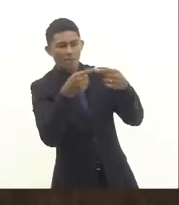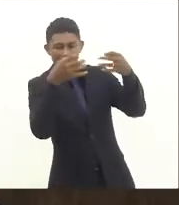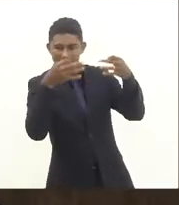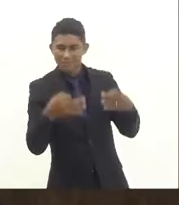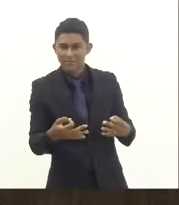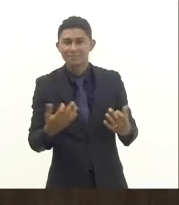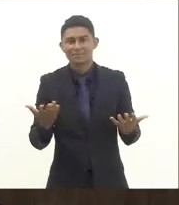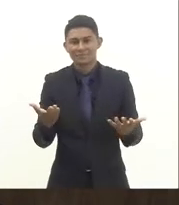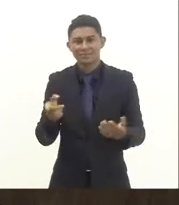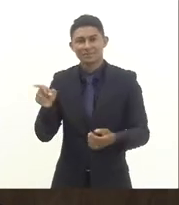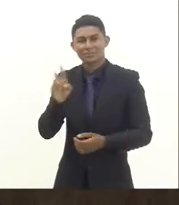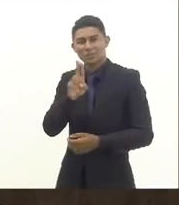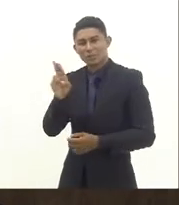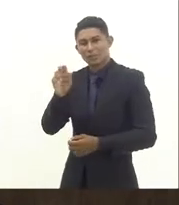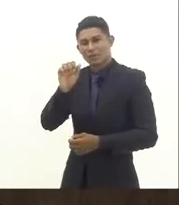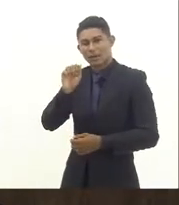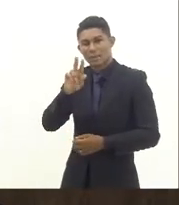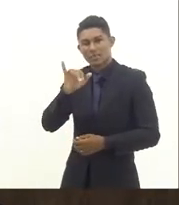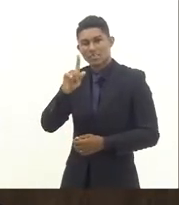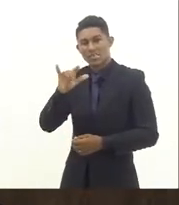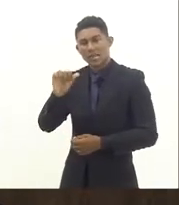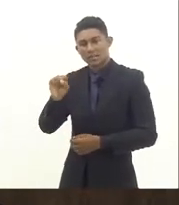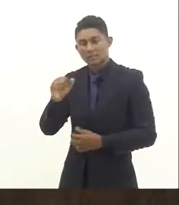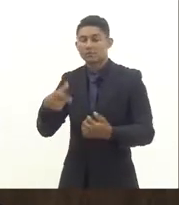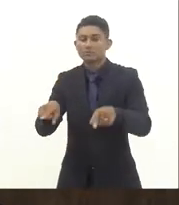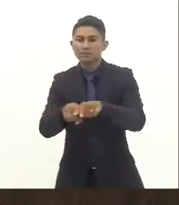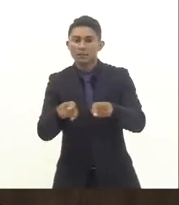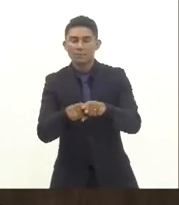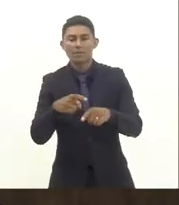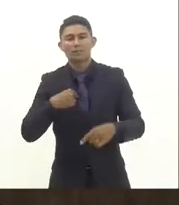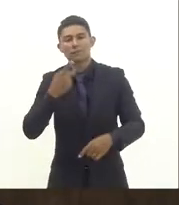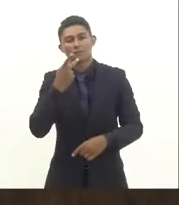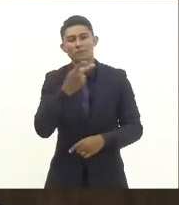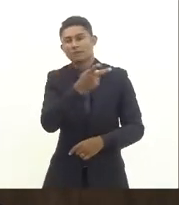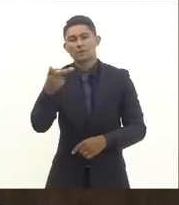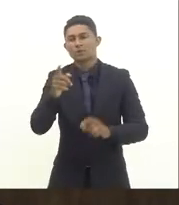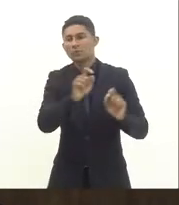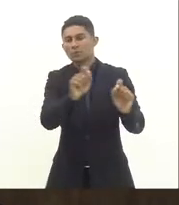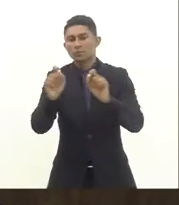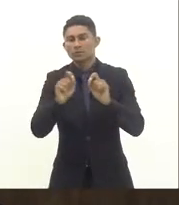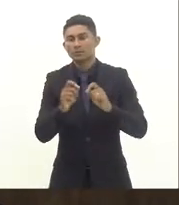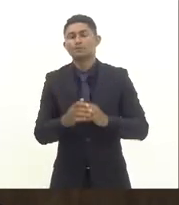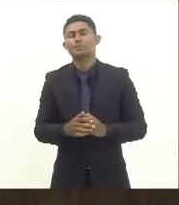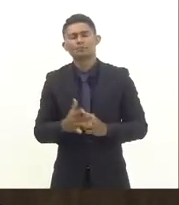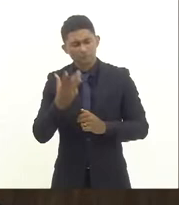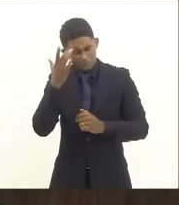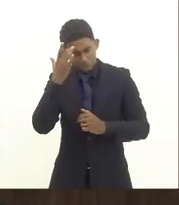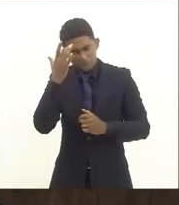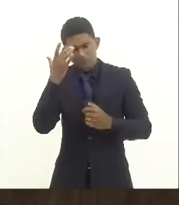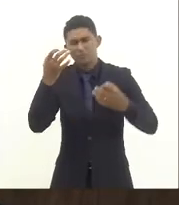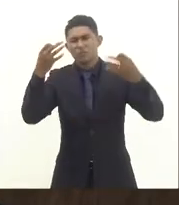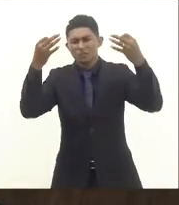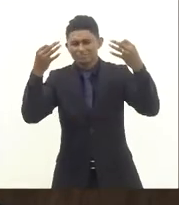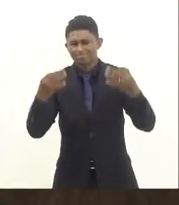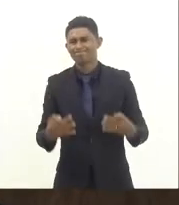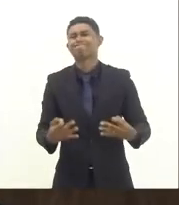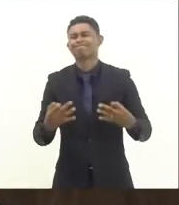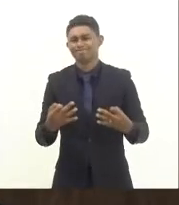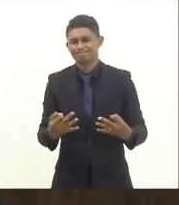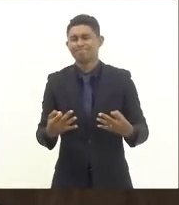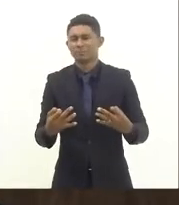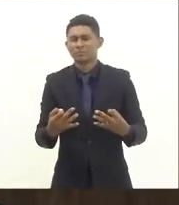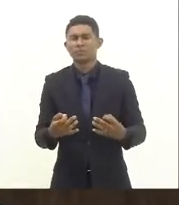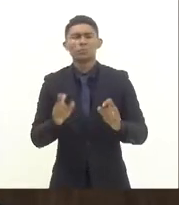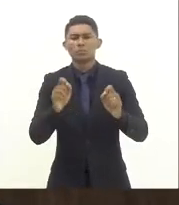o prêmio que leva o nome da vida do Nascimento e por último Eu também queria falar André que eu acho de uma justiça é impressionante esse esforço